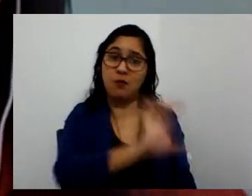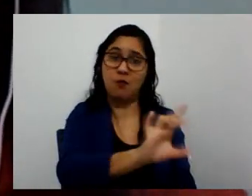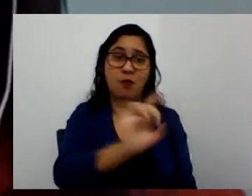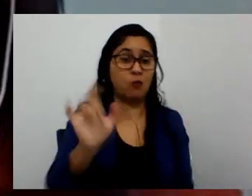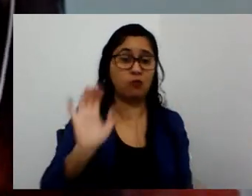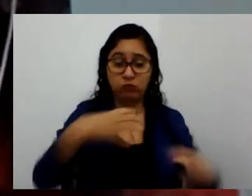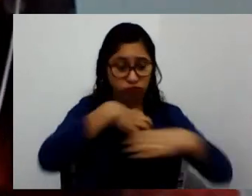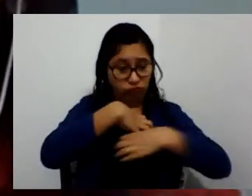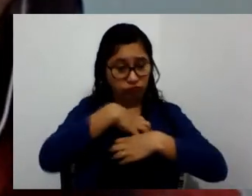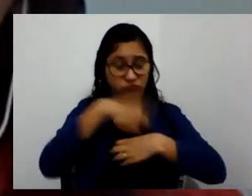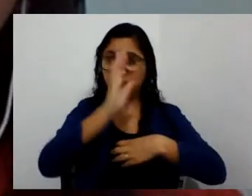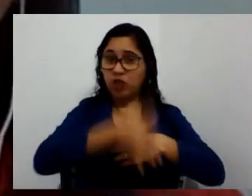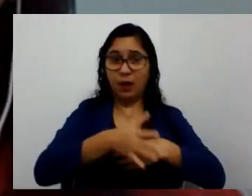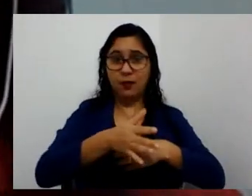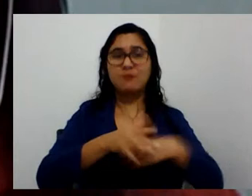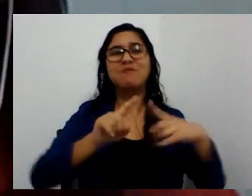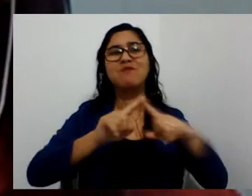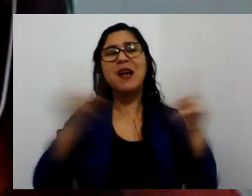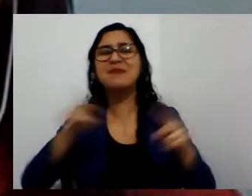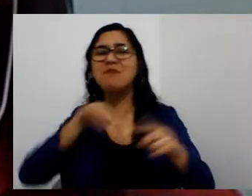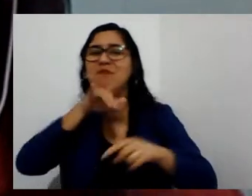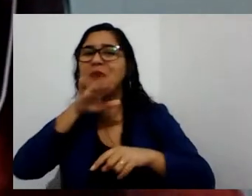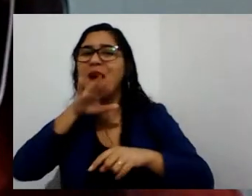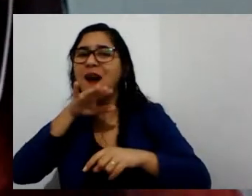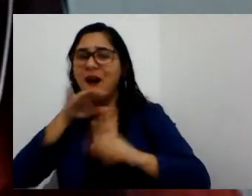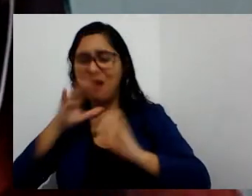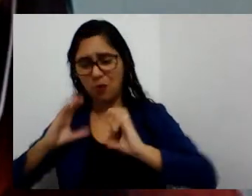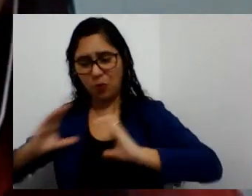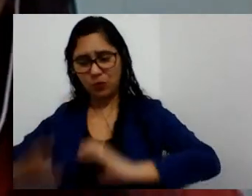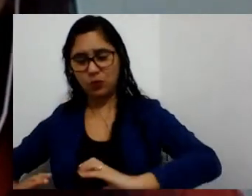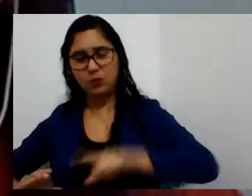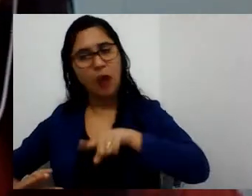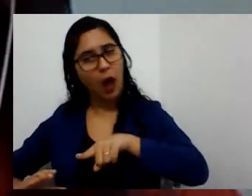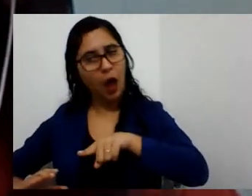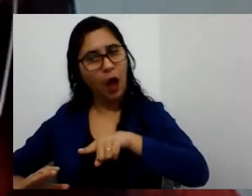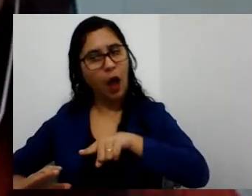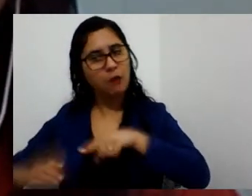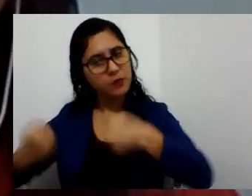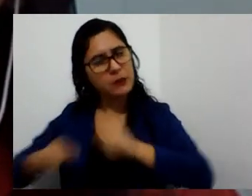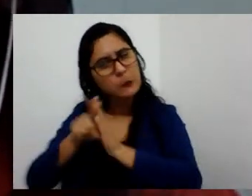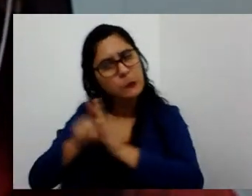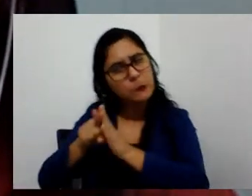né? Agora, as más condutas, essas precisam sim ser investigadas, serem